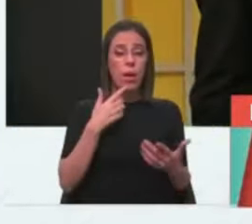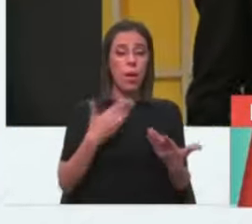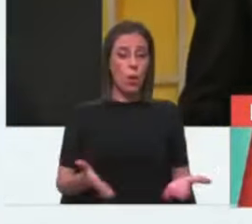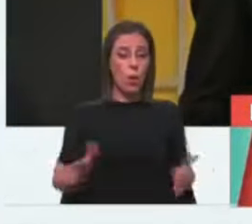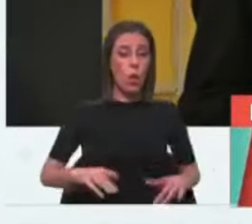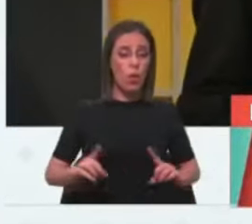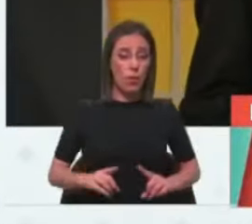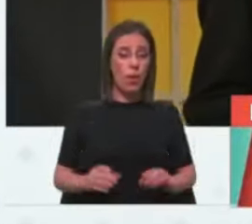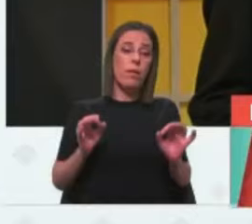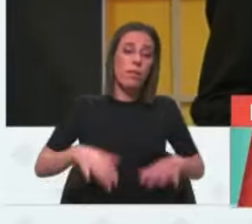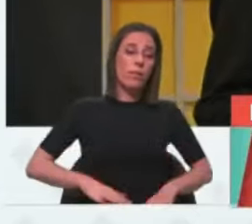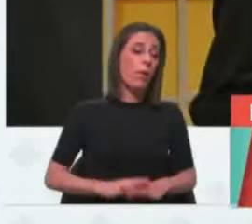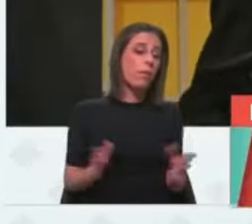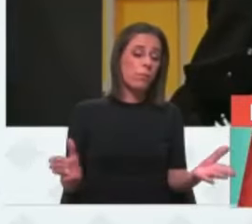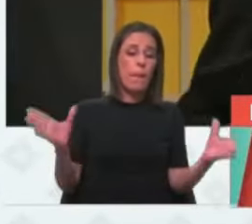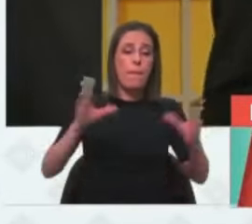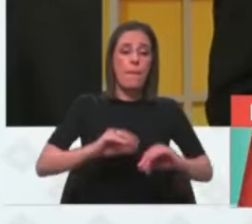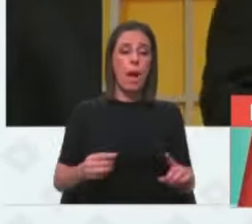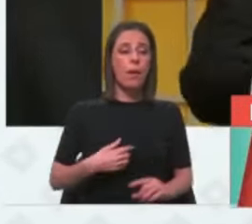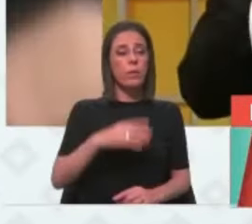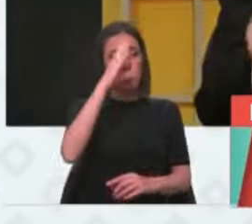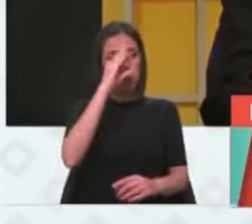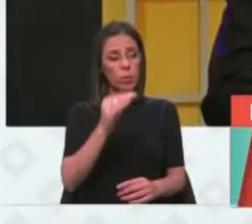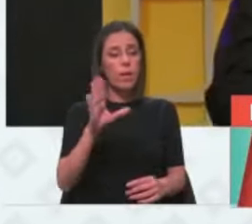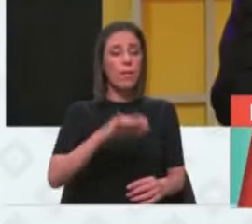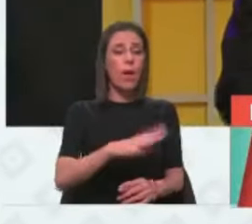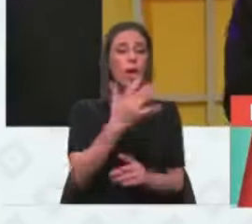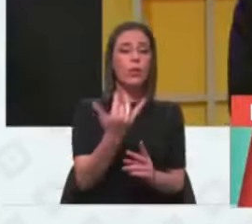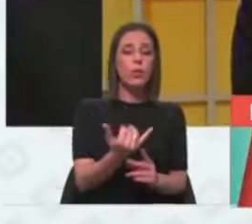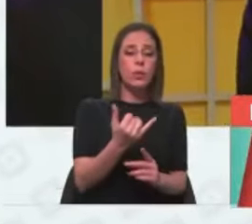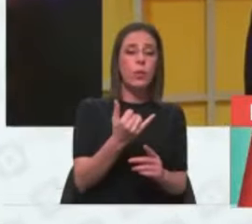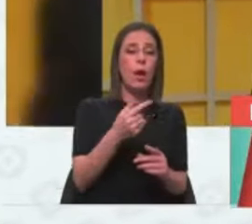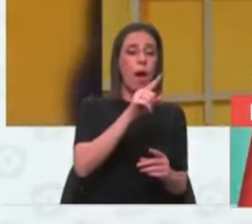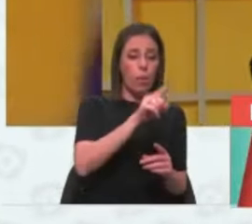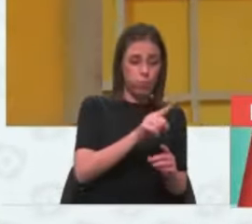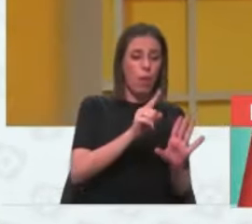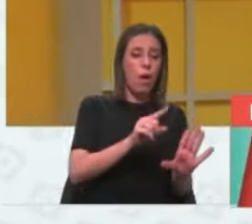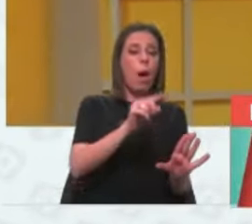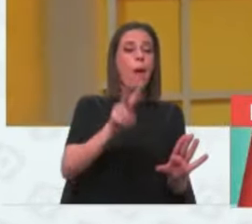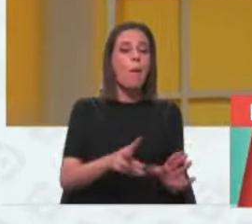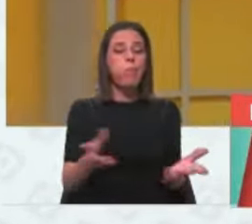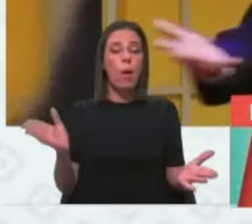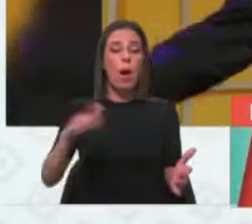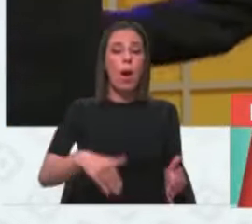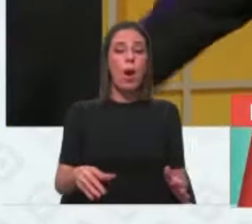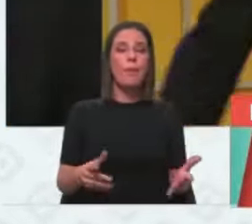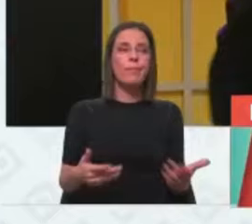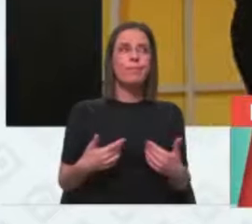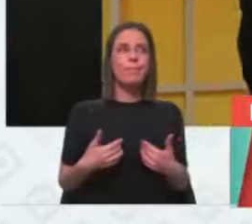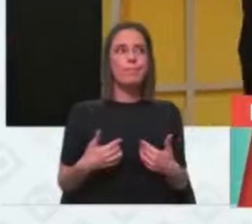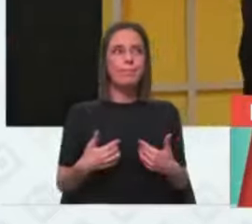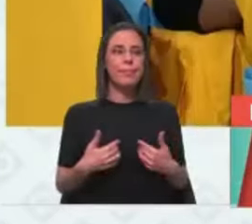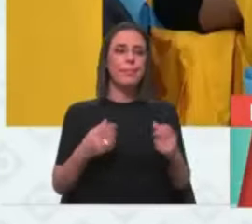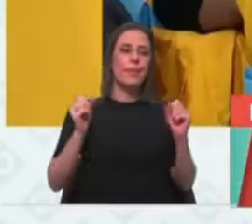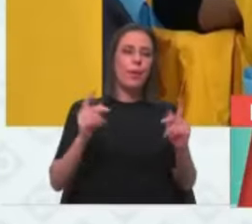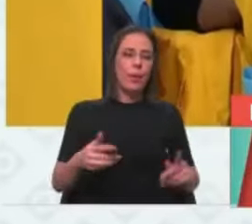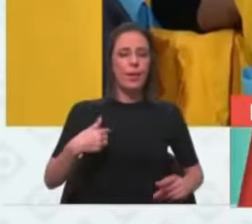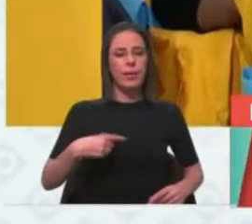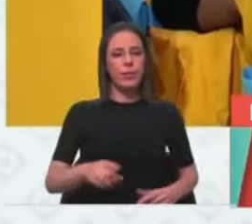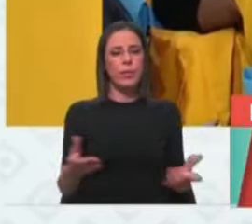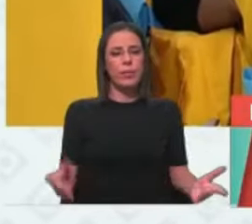agora, ou então se calhar não vem mais, nós não sabemos se vai haver a segunda oportunidade, segunda temporada, por isso ele vem agora ou nunca. E eu, pronto, vamos